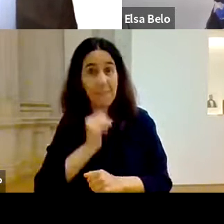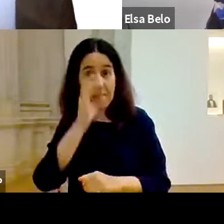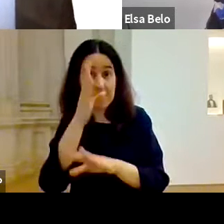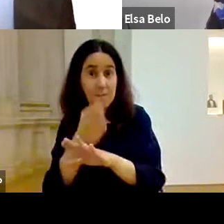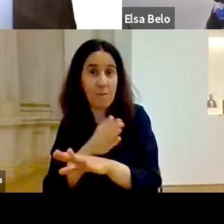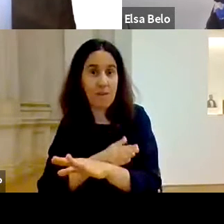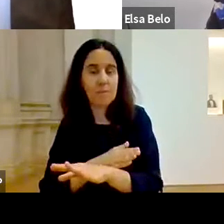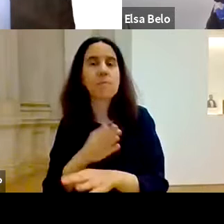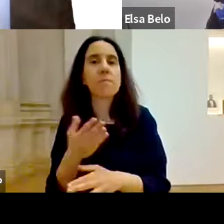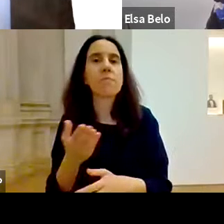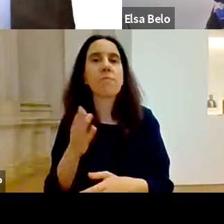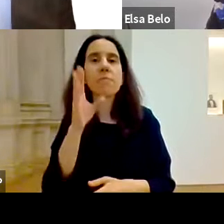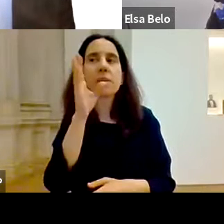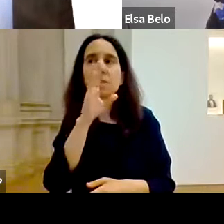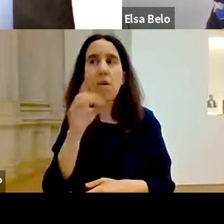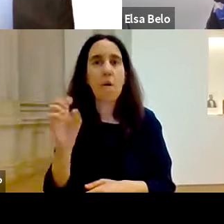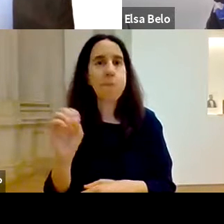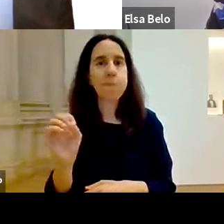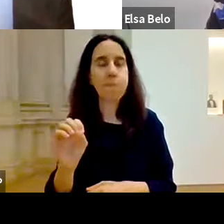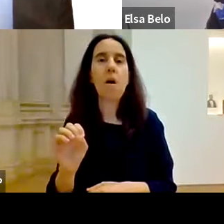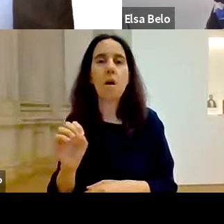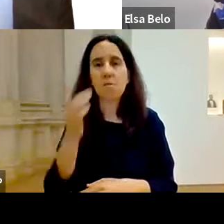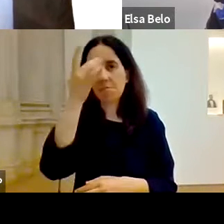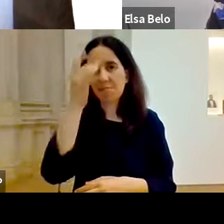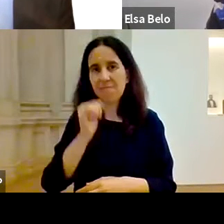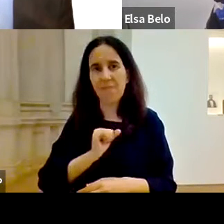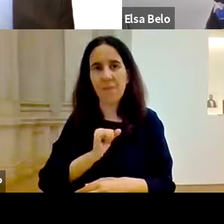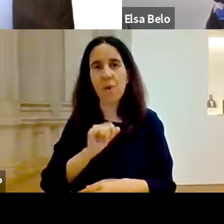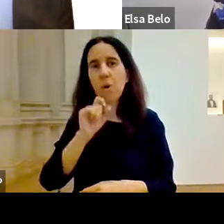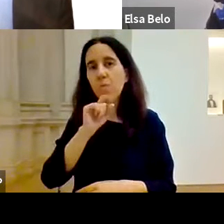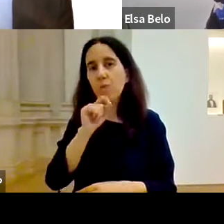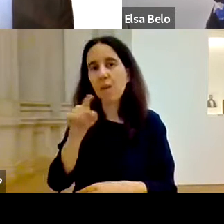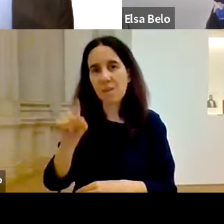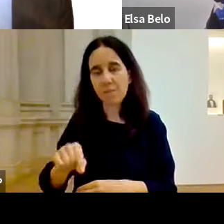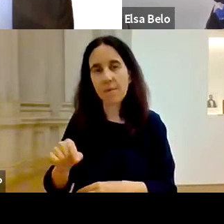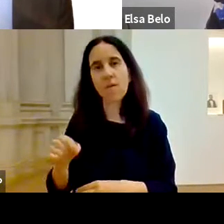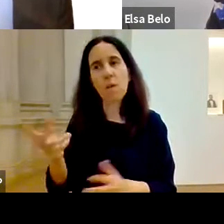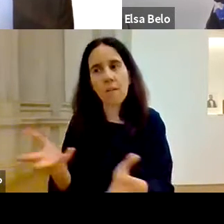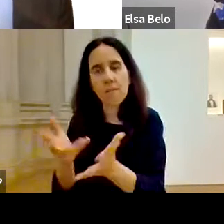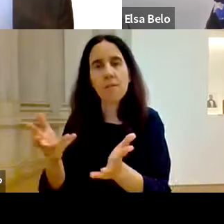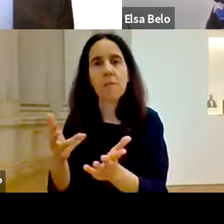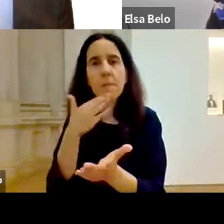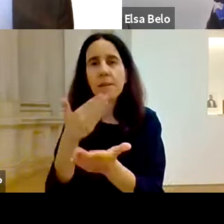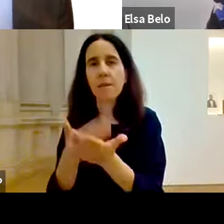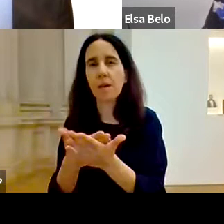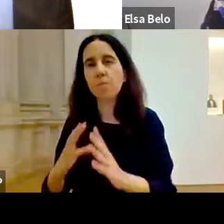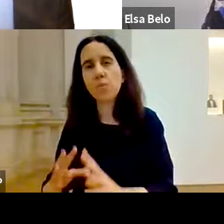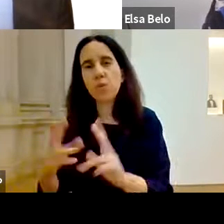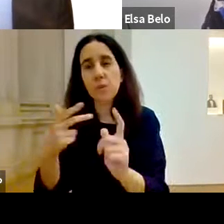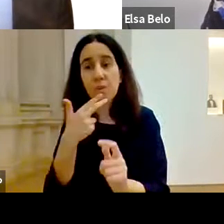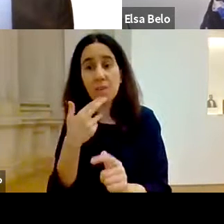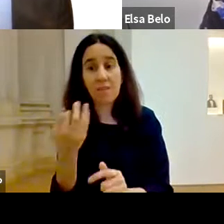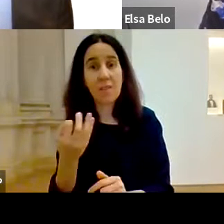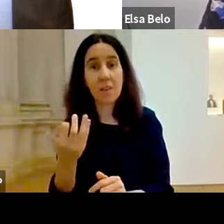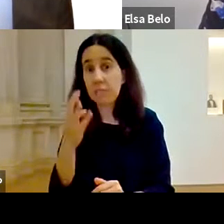e, se não o fazem, a meu ver, é uma oportunidade de também aqui introduzir-se um espaço de melhoria, porque, na verdade, se